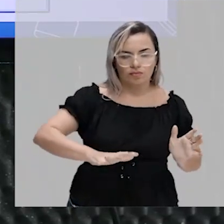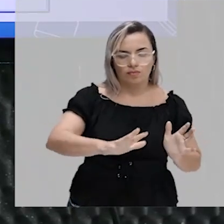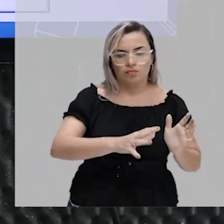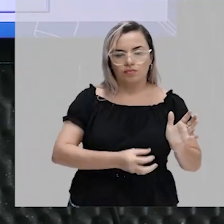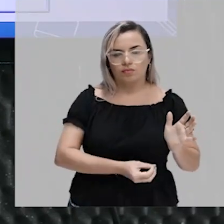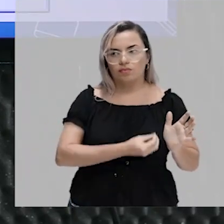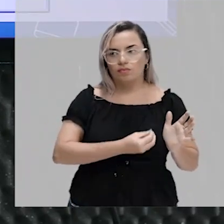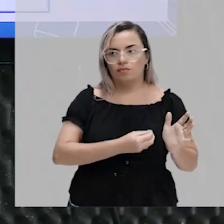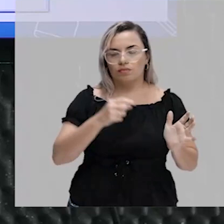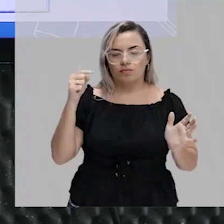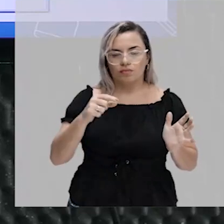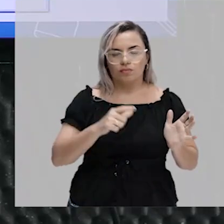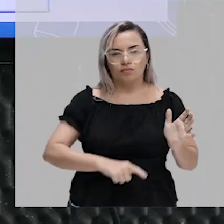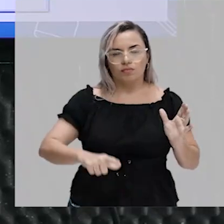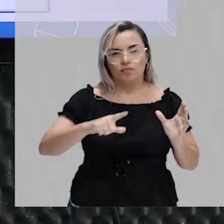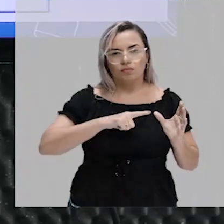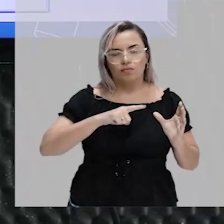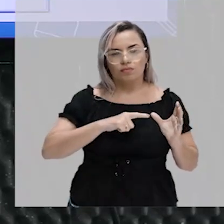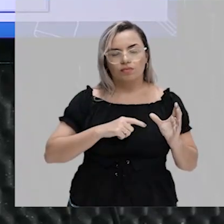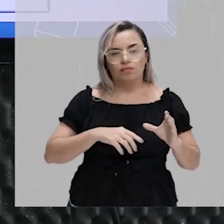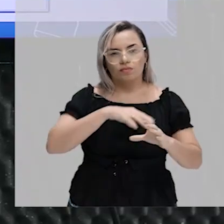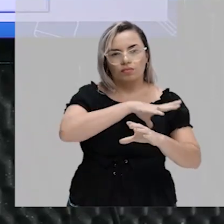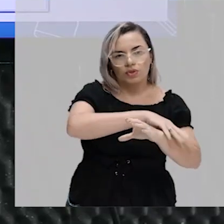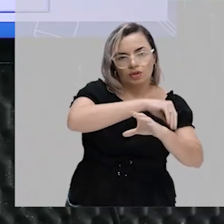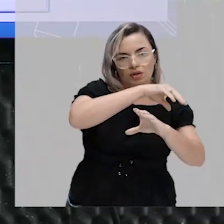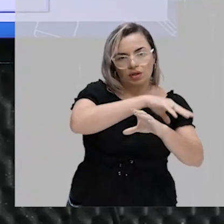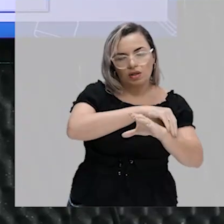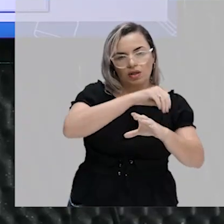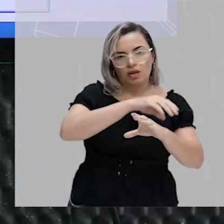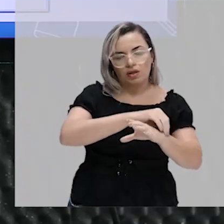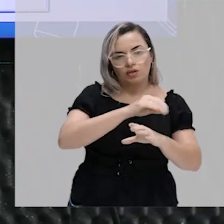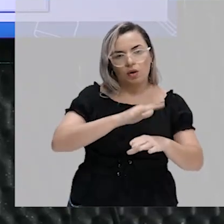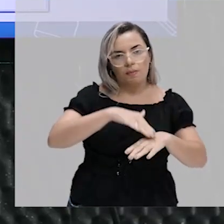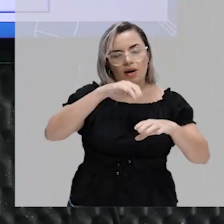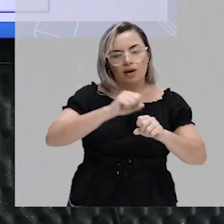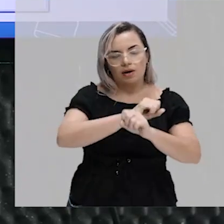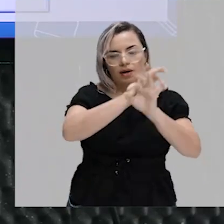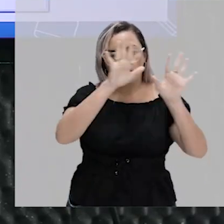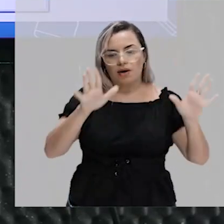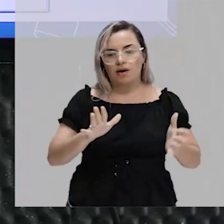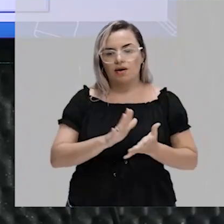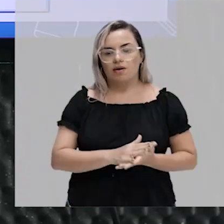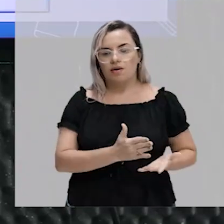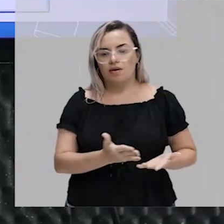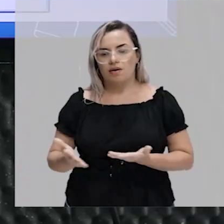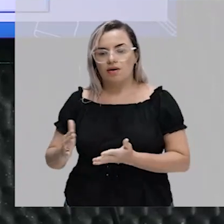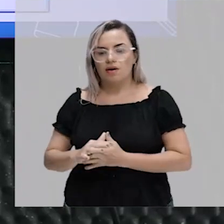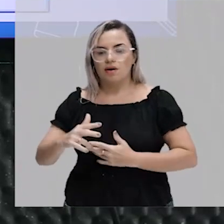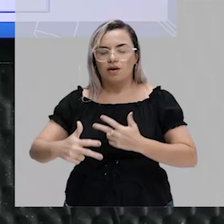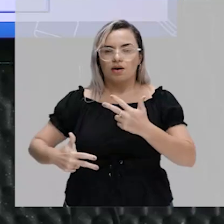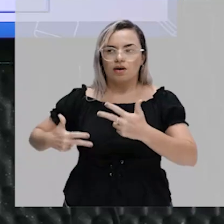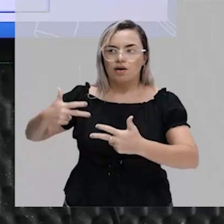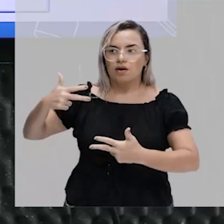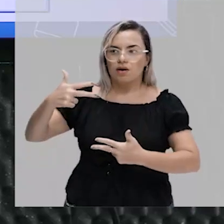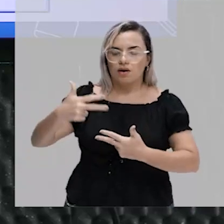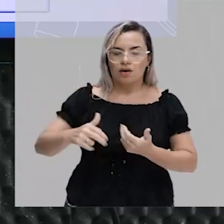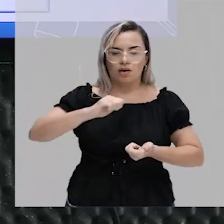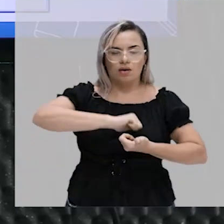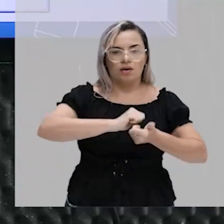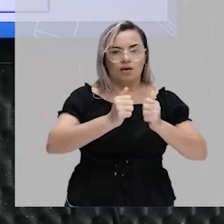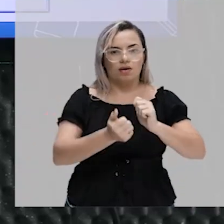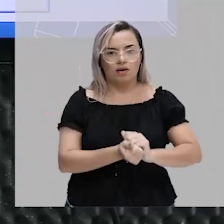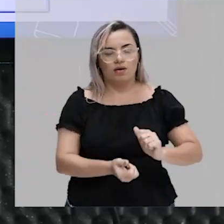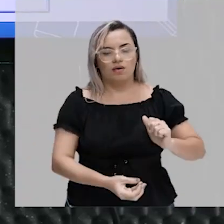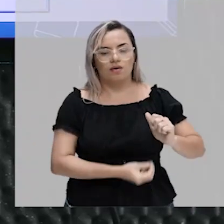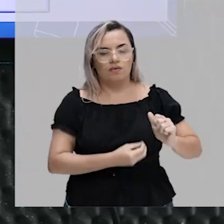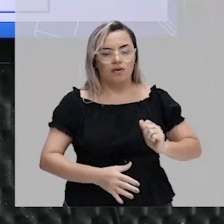sobreviver aqueles indivíduos que têm uma pelagem mais clara, por exemplo. A seleção natural selecionou aqueles indivíduos mais adaptados para viver